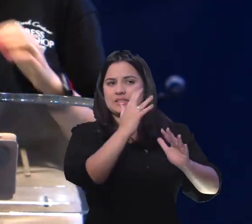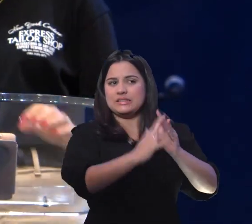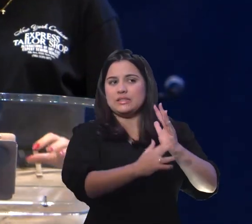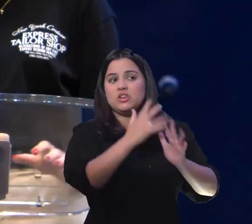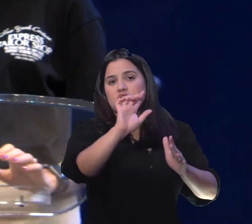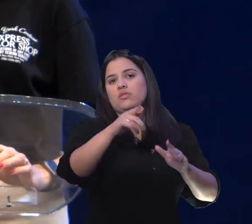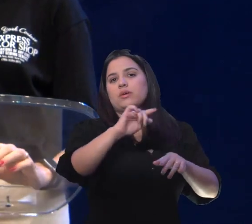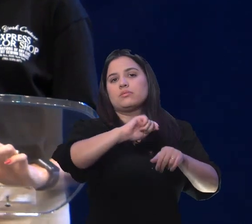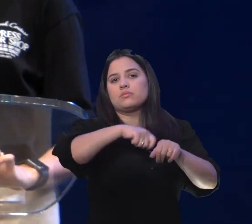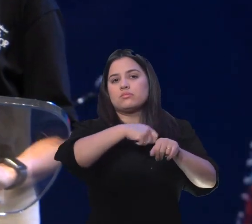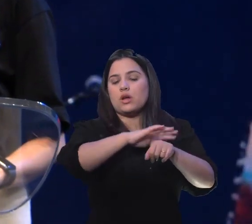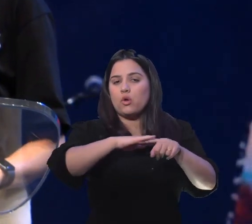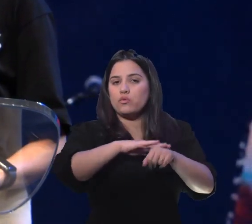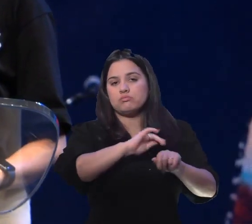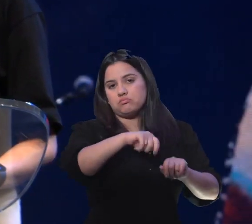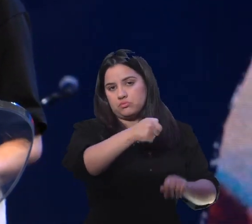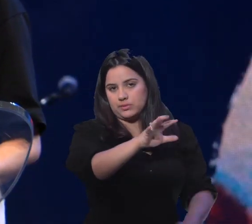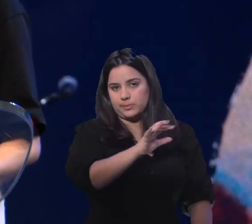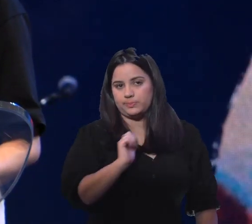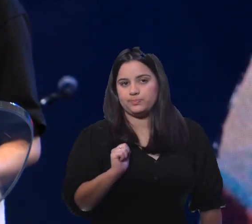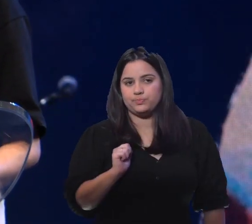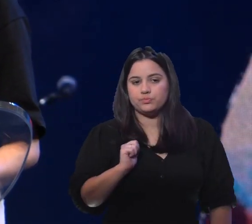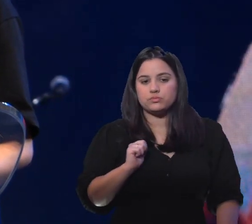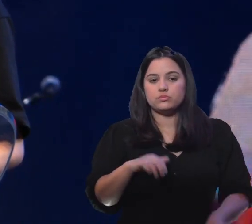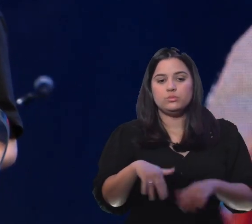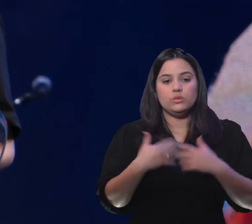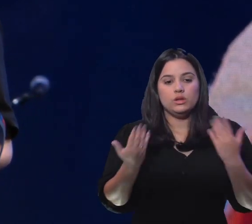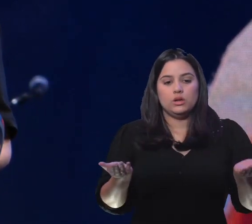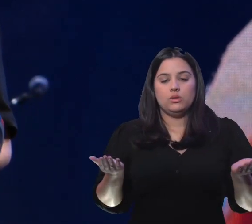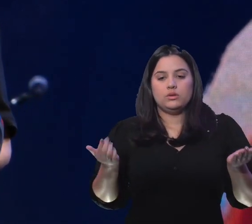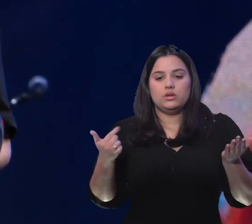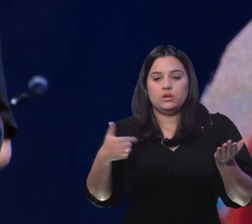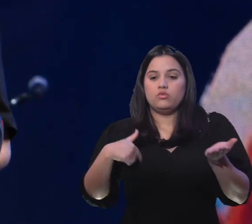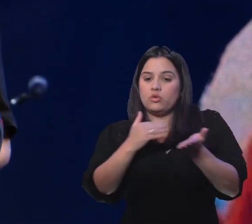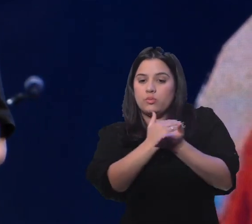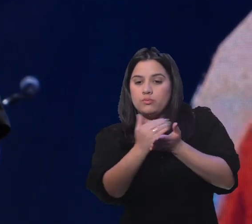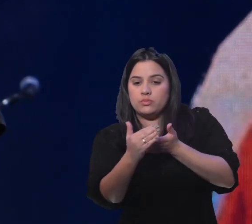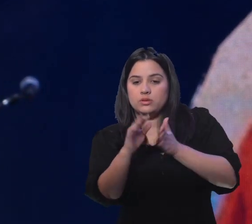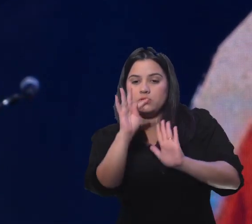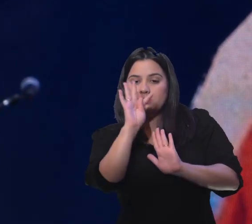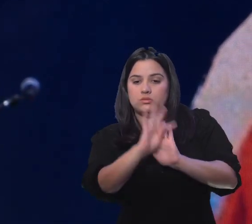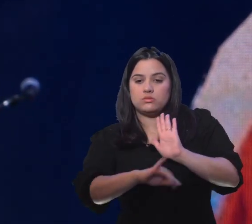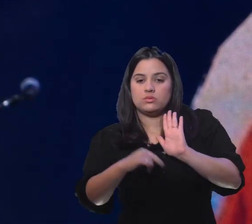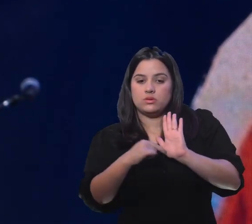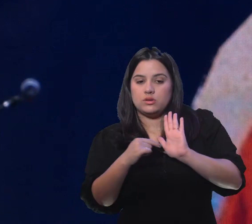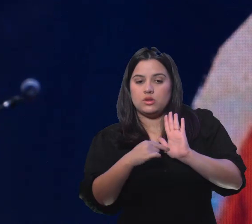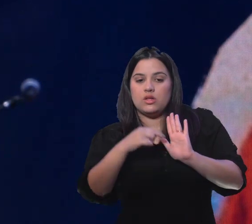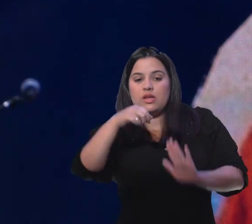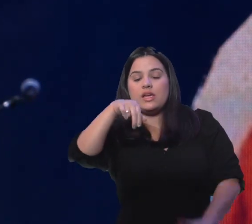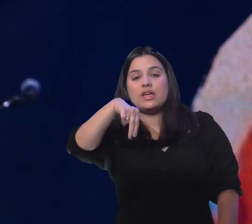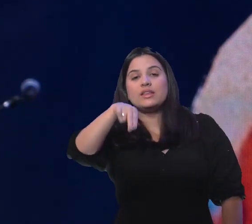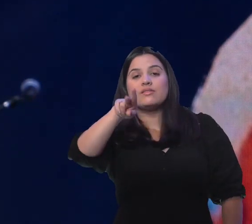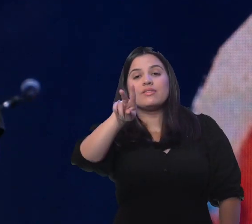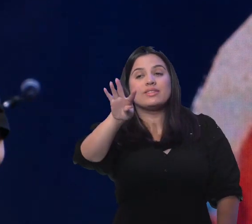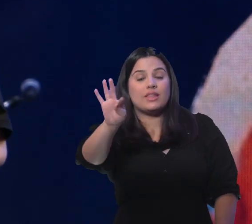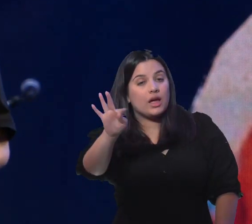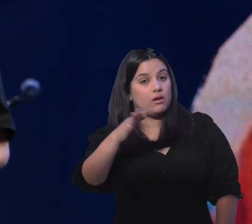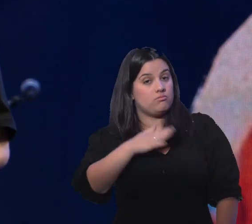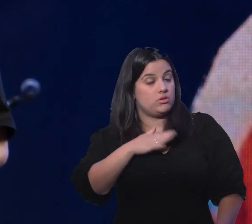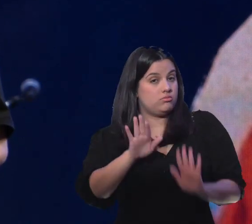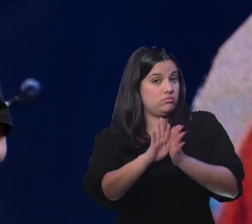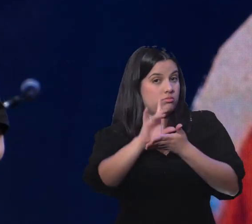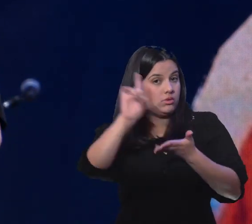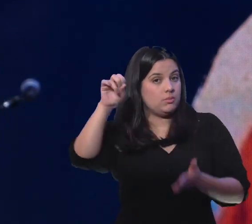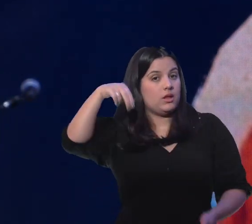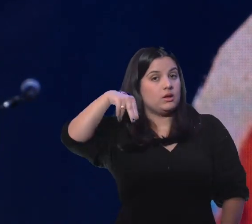vai conversar hoje. Então, eu vou começar o texto de Números. A minha versão é NVT, então se a sua versão é outra, você pode acompanhar no